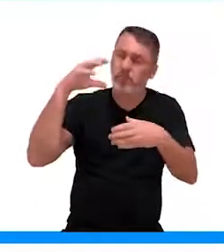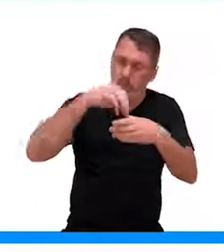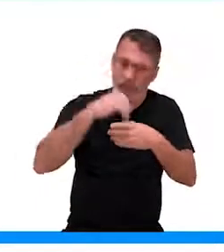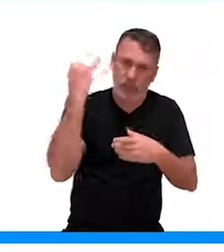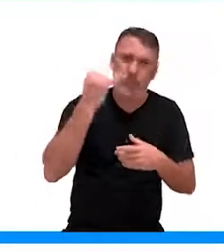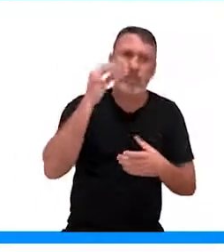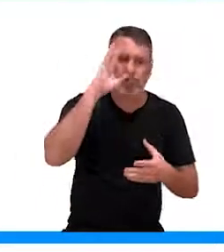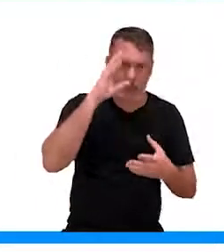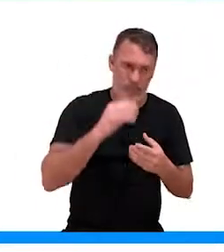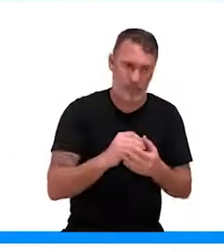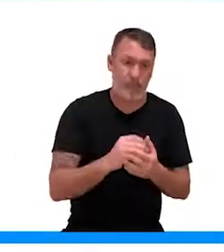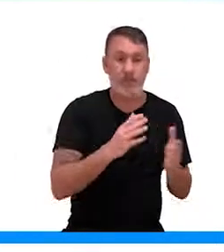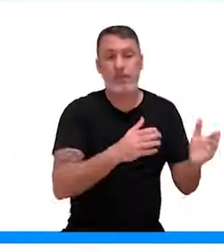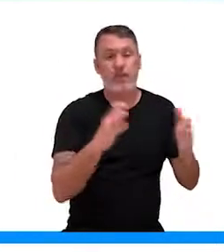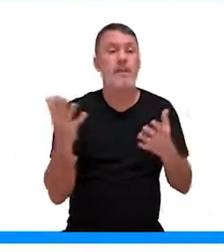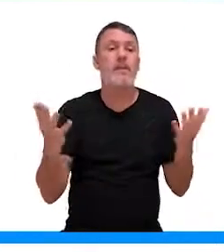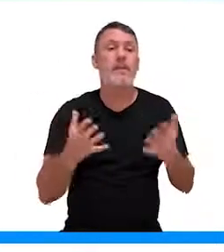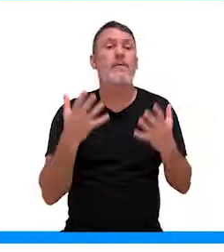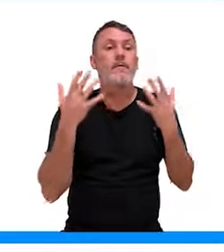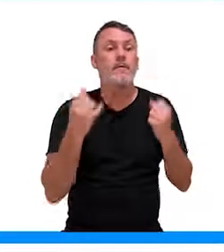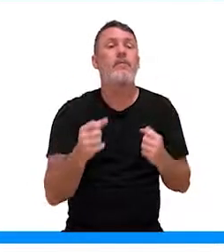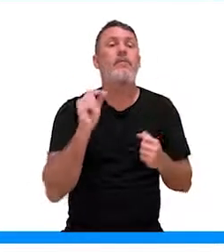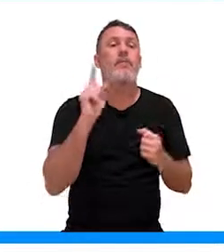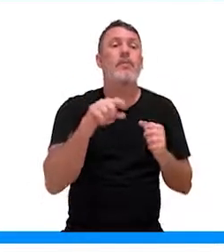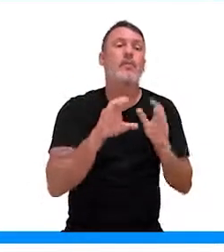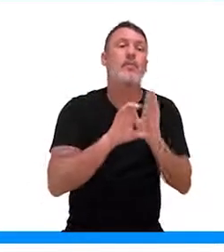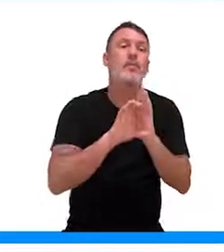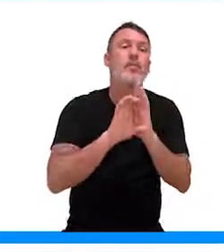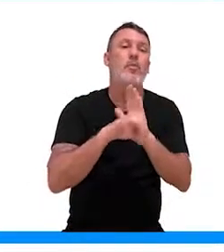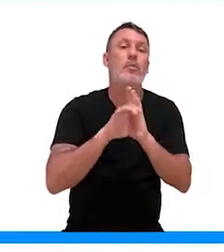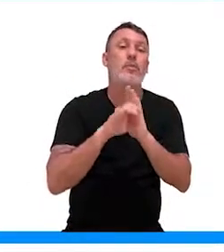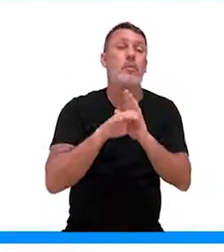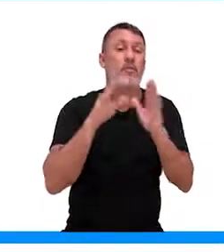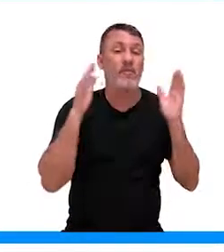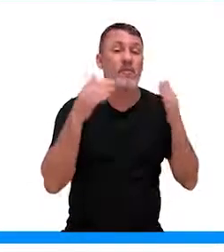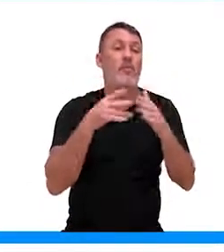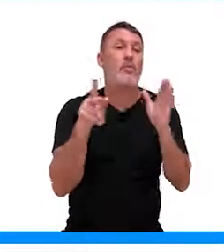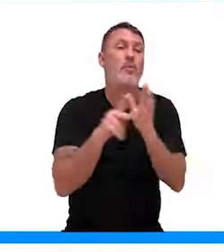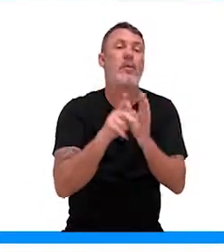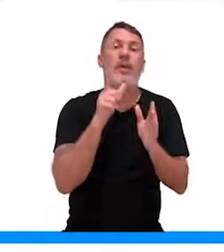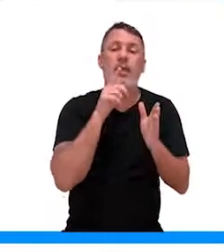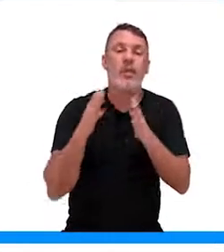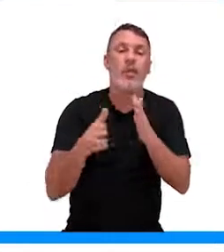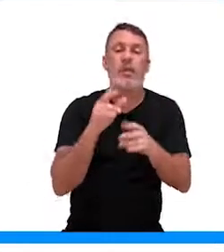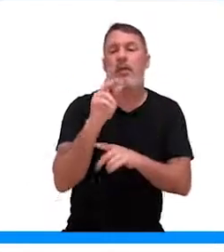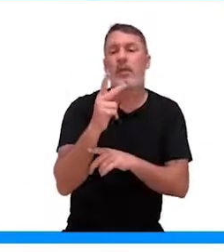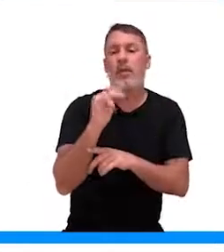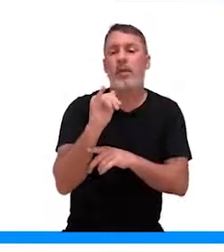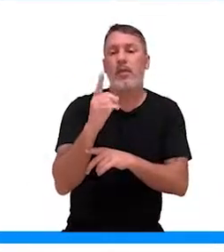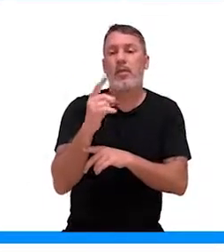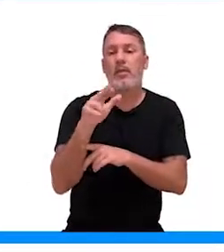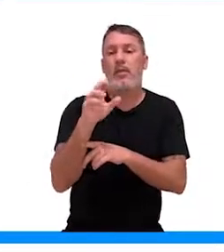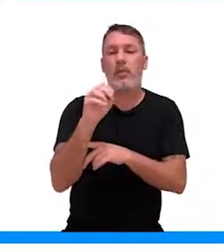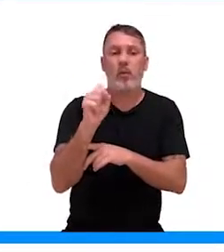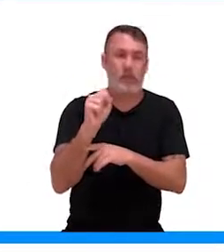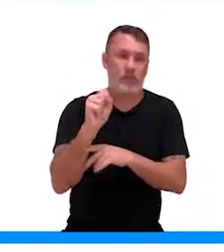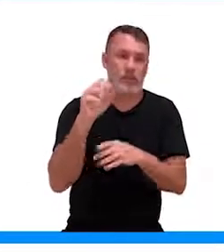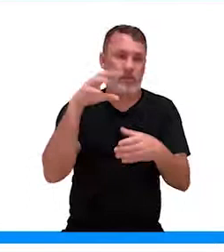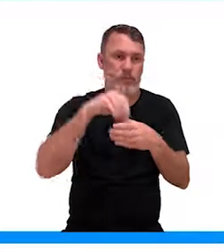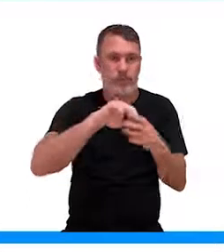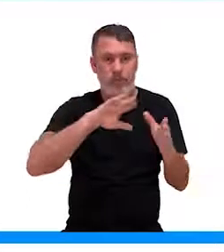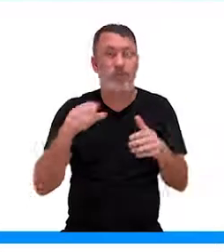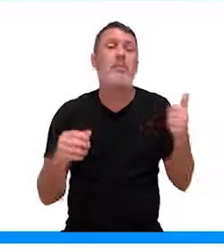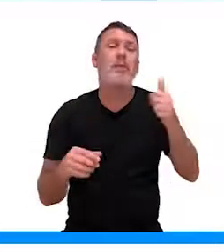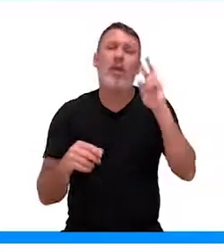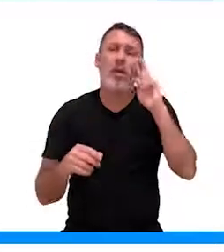vamos aqui agora focar em conceitos aí hídricos, porém voltados aí para o meio continental.